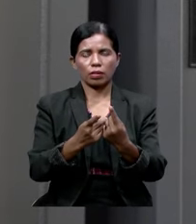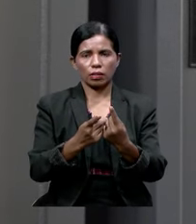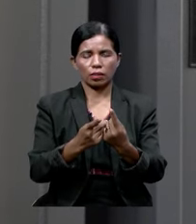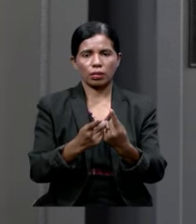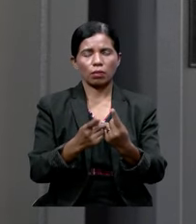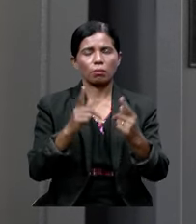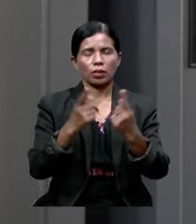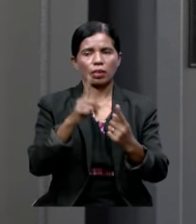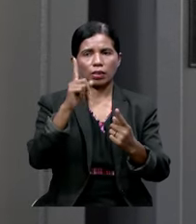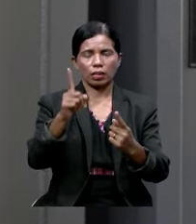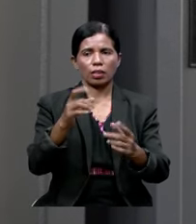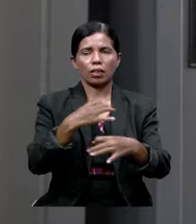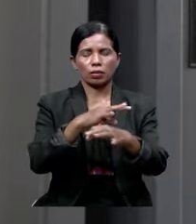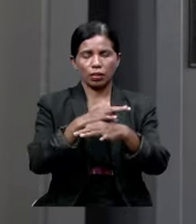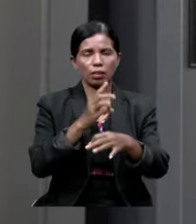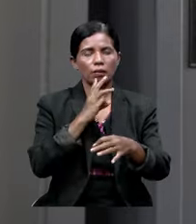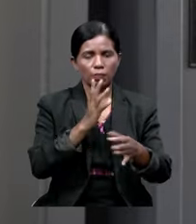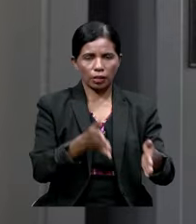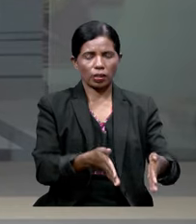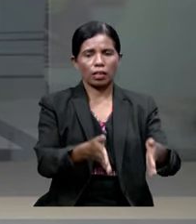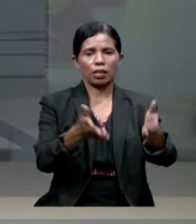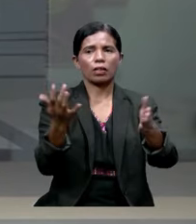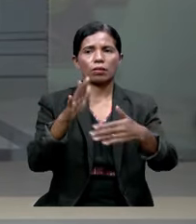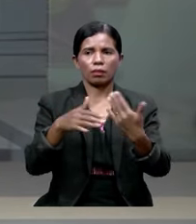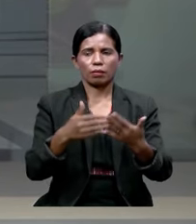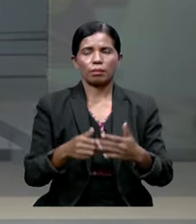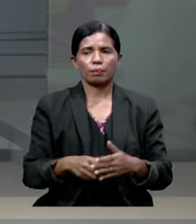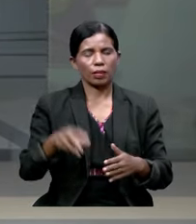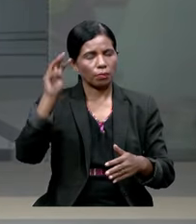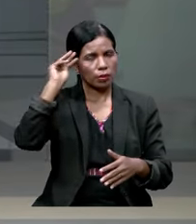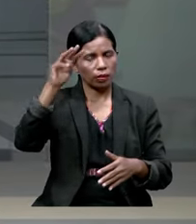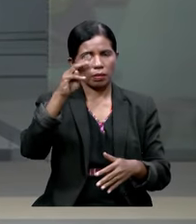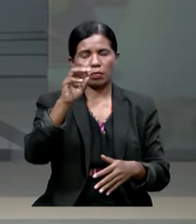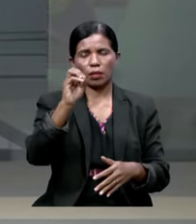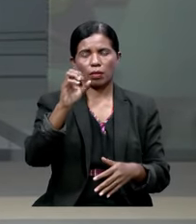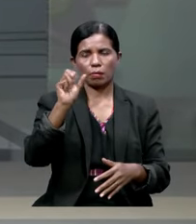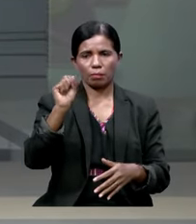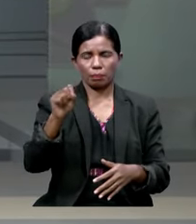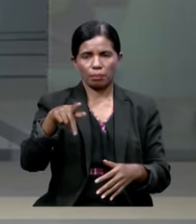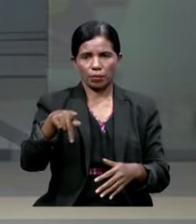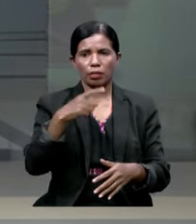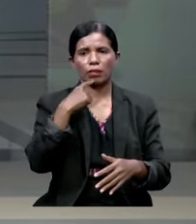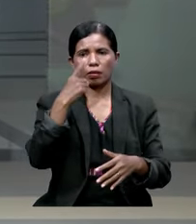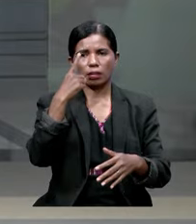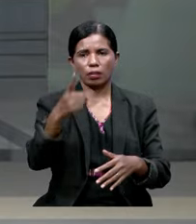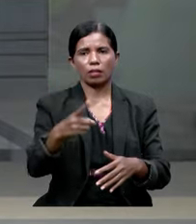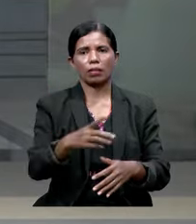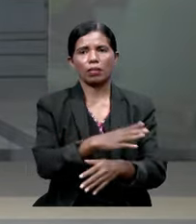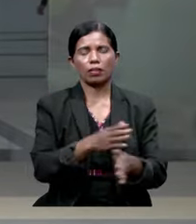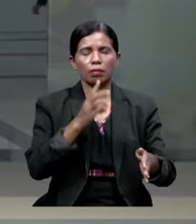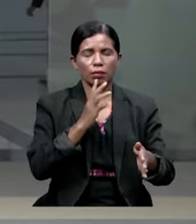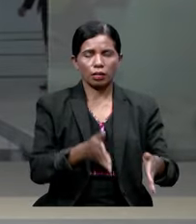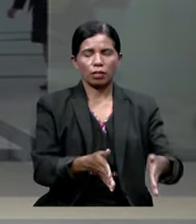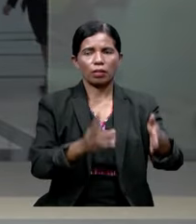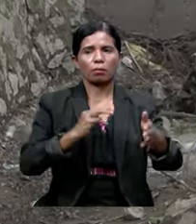ba atu a dia de drenagem serne. O ministro Obras Públicas Samuel Marçal explica drenagem ia